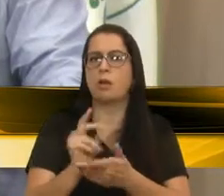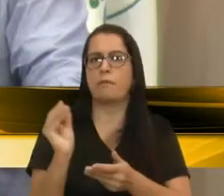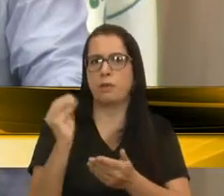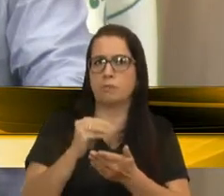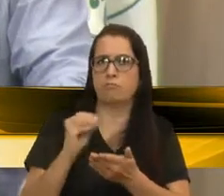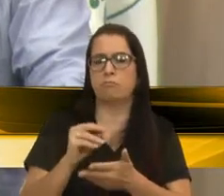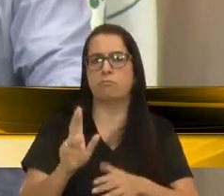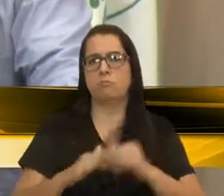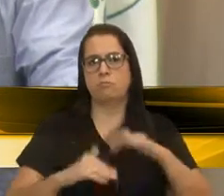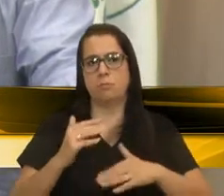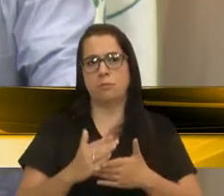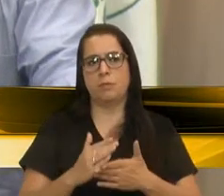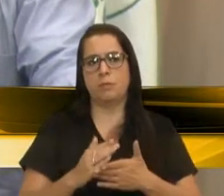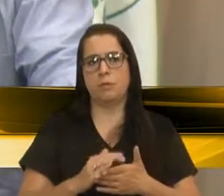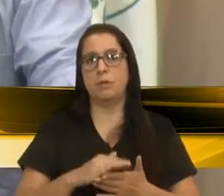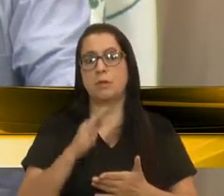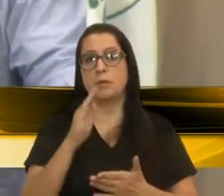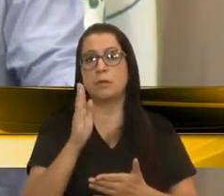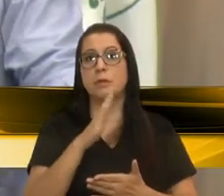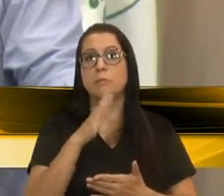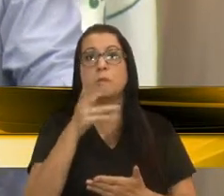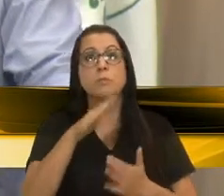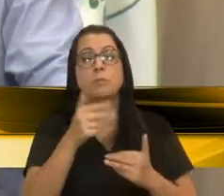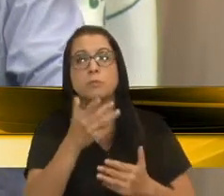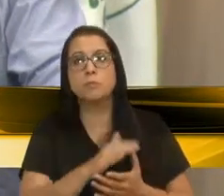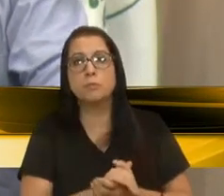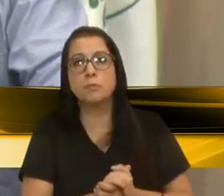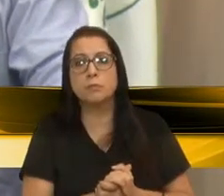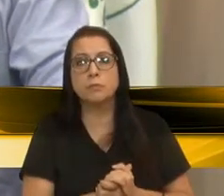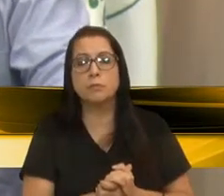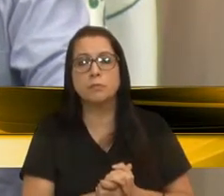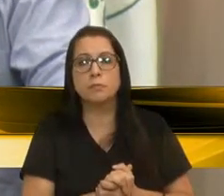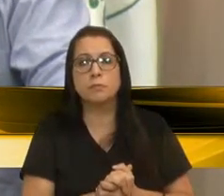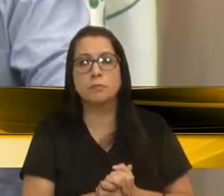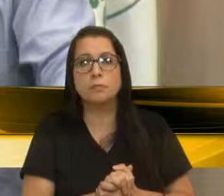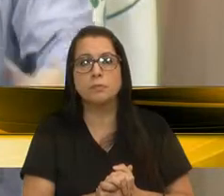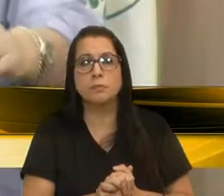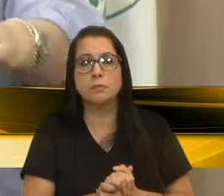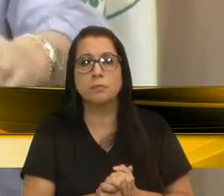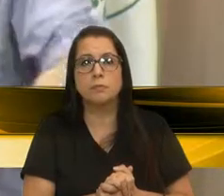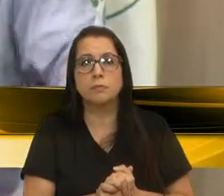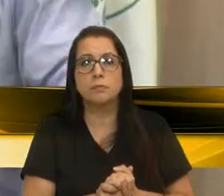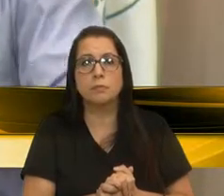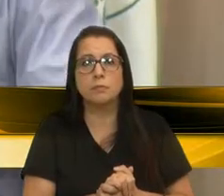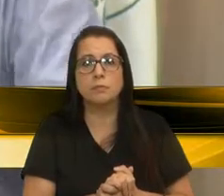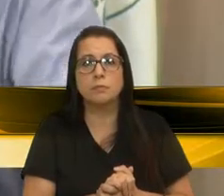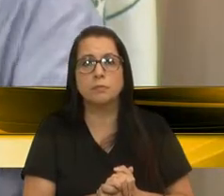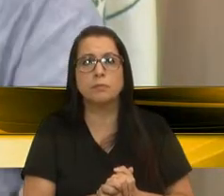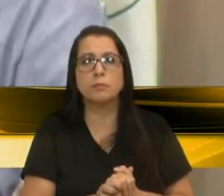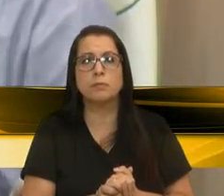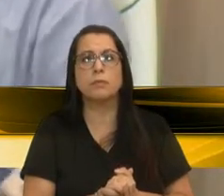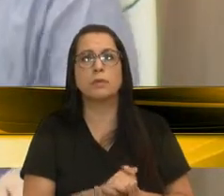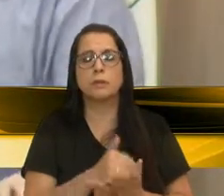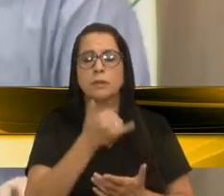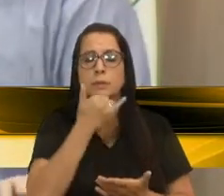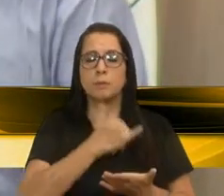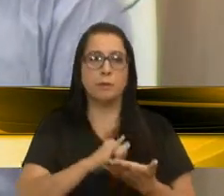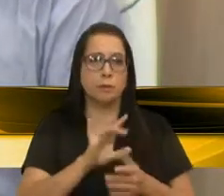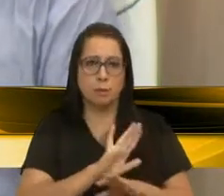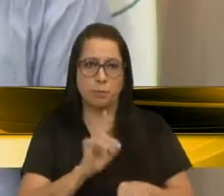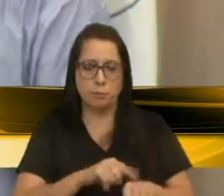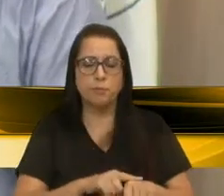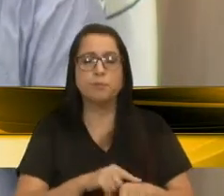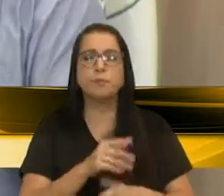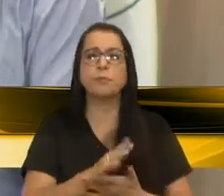implementado. Rapidamente, quem solicitou? Esgotou? Ah, perdão. Então fica